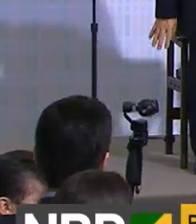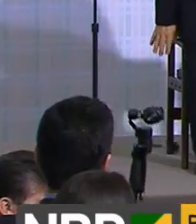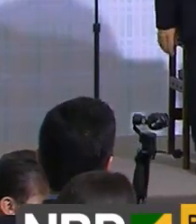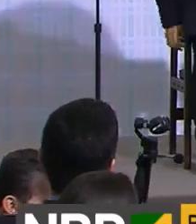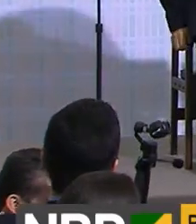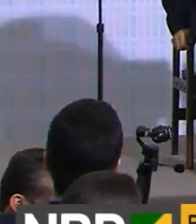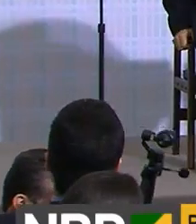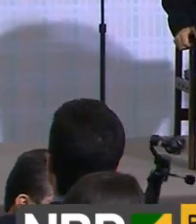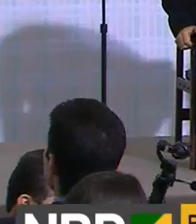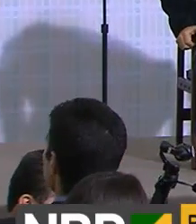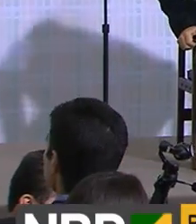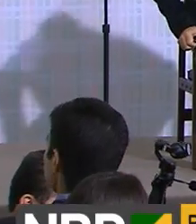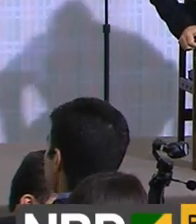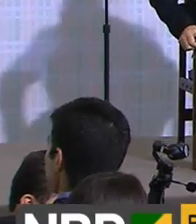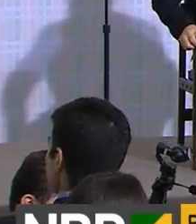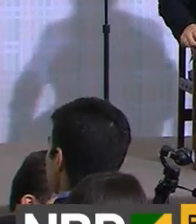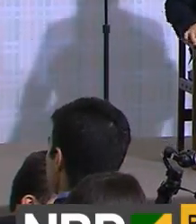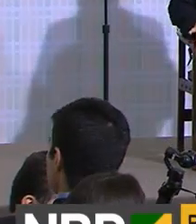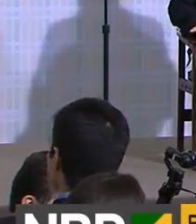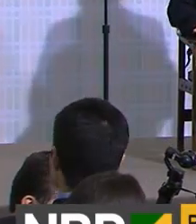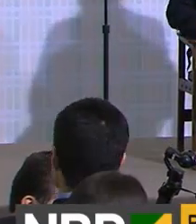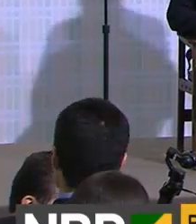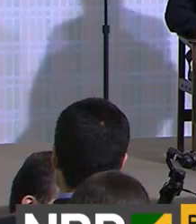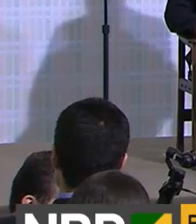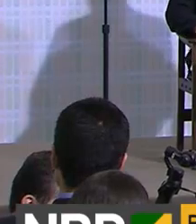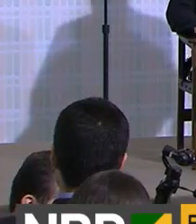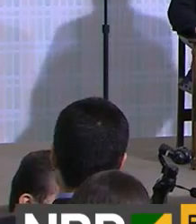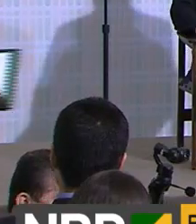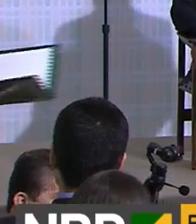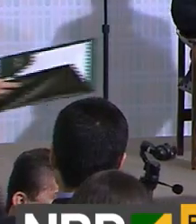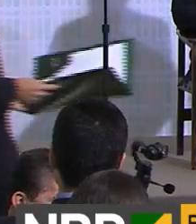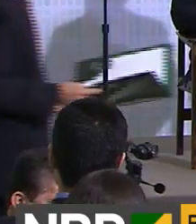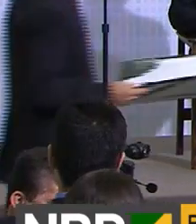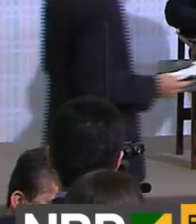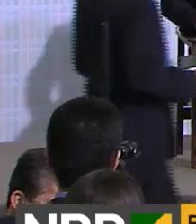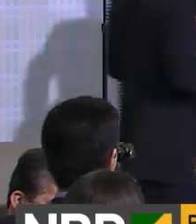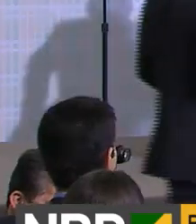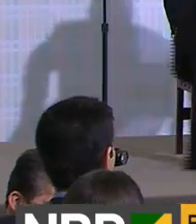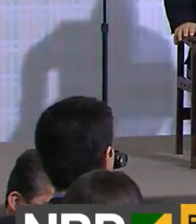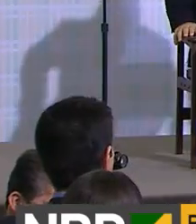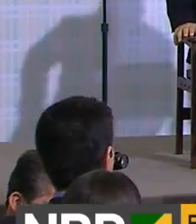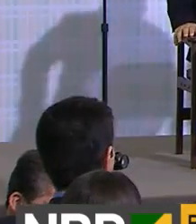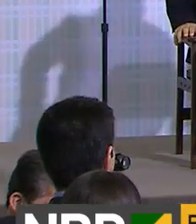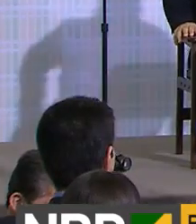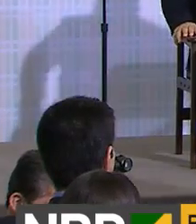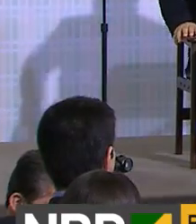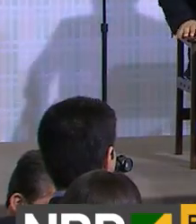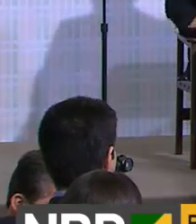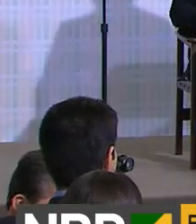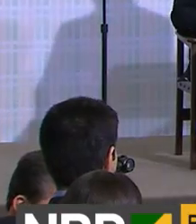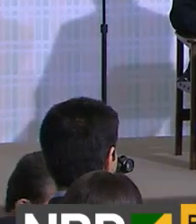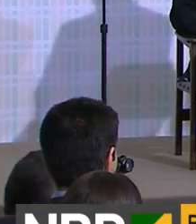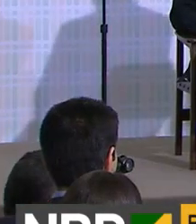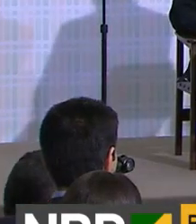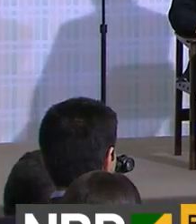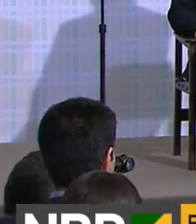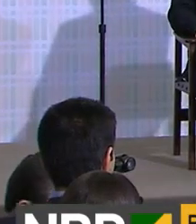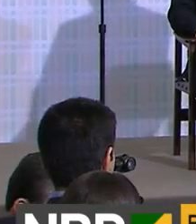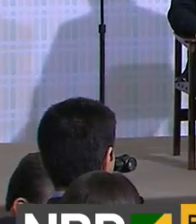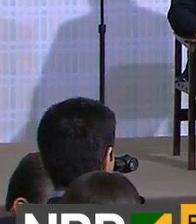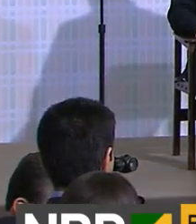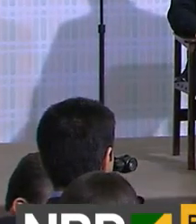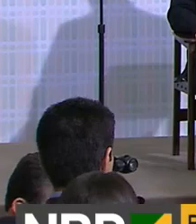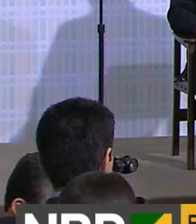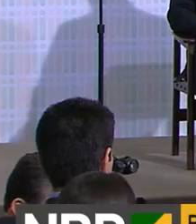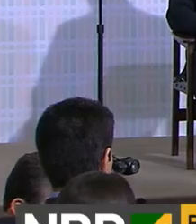Nesse momento, o presidente da República assina decreto que cria o Programa Nacional de Voluntariado e institui